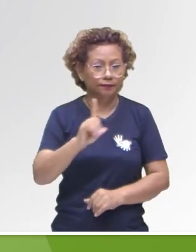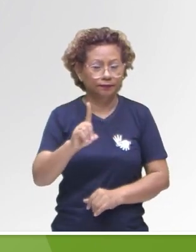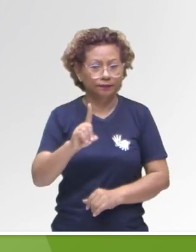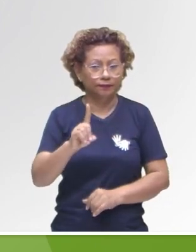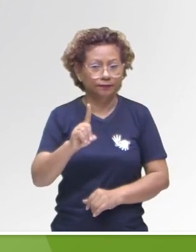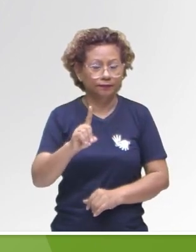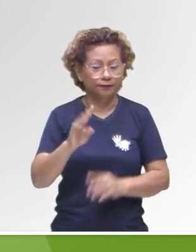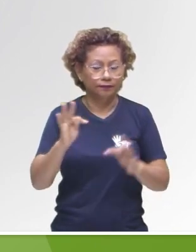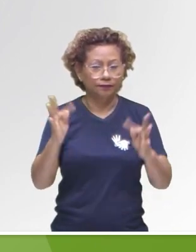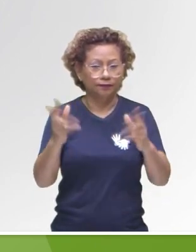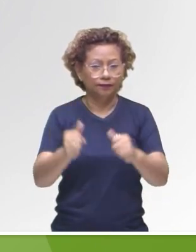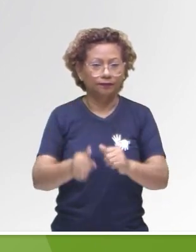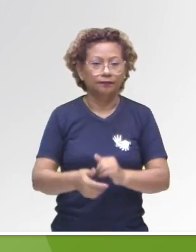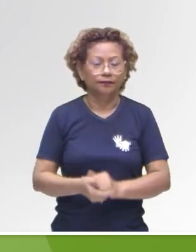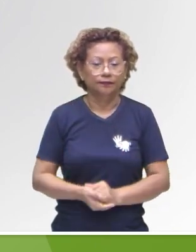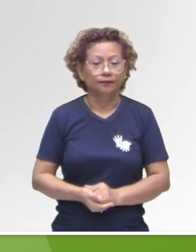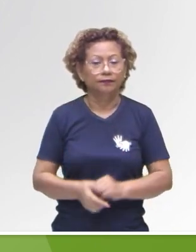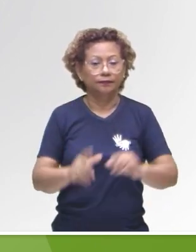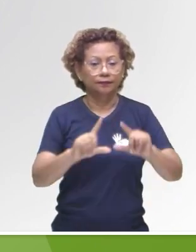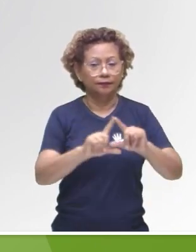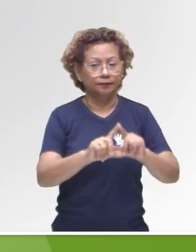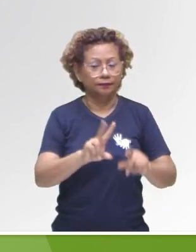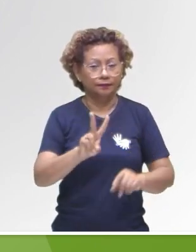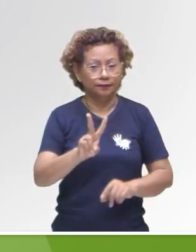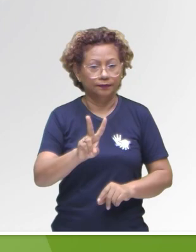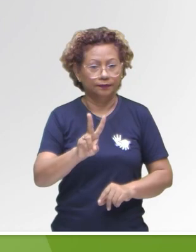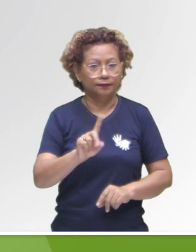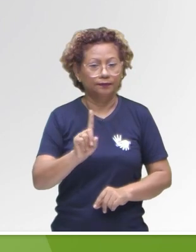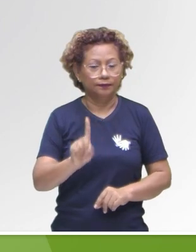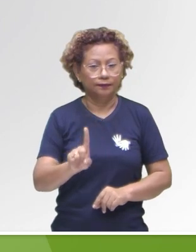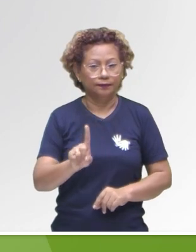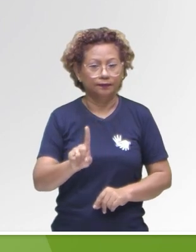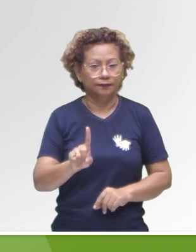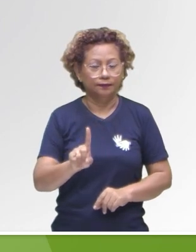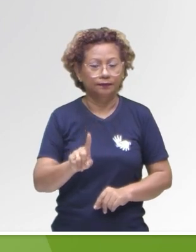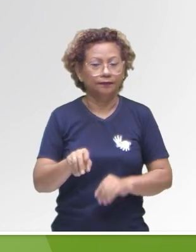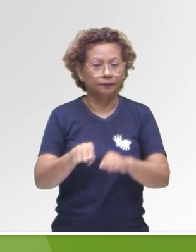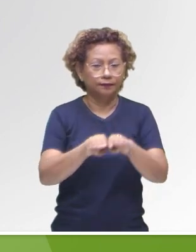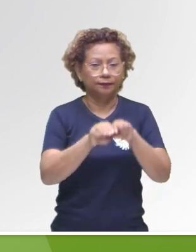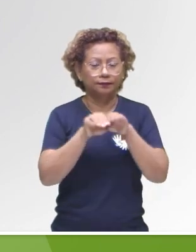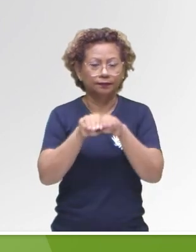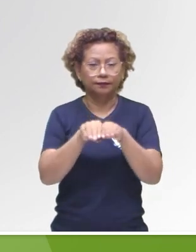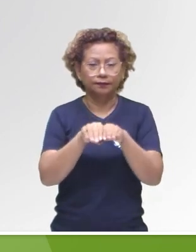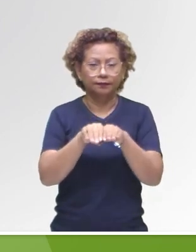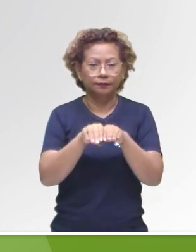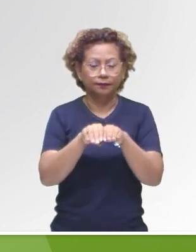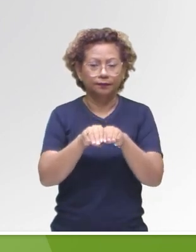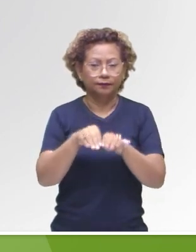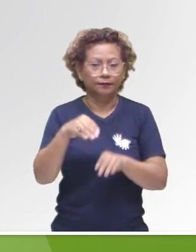total. Então, esse ΔV1, ele vai ser igual a